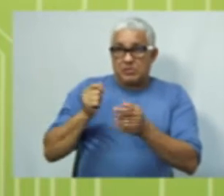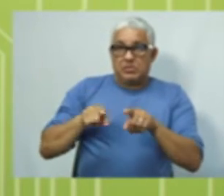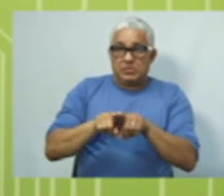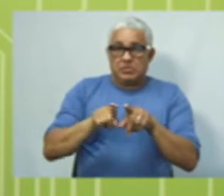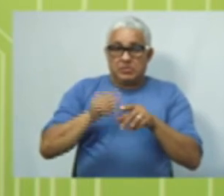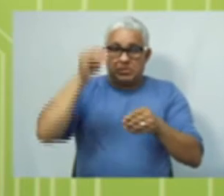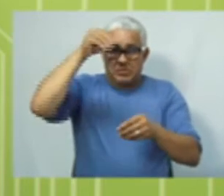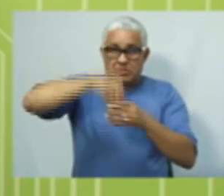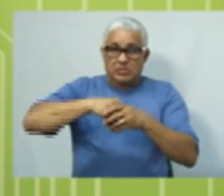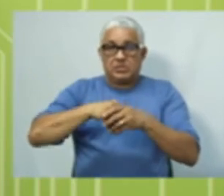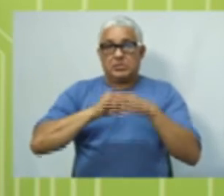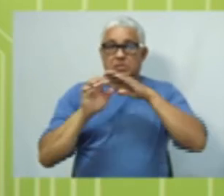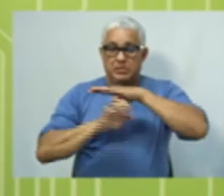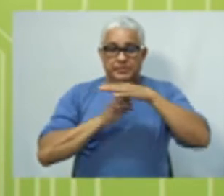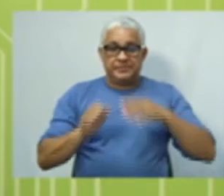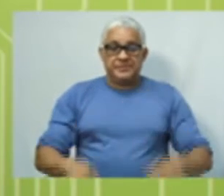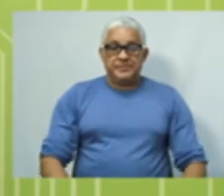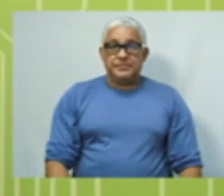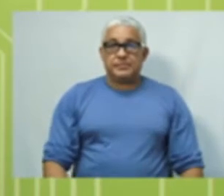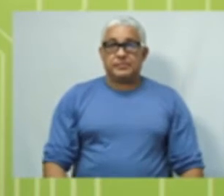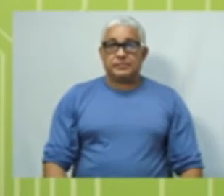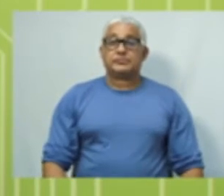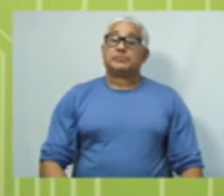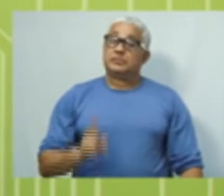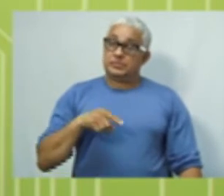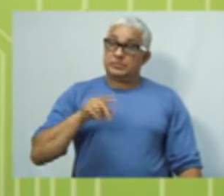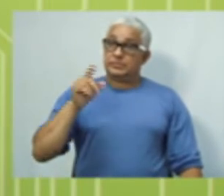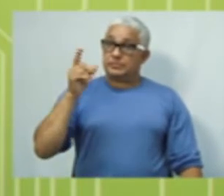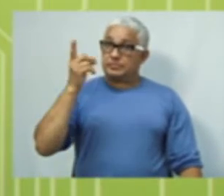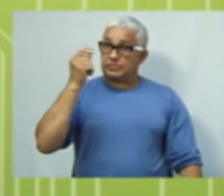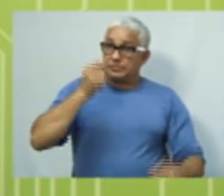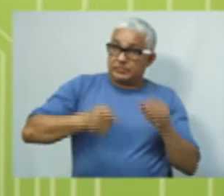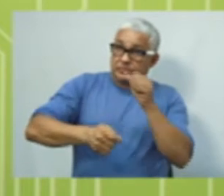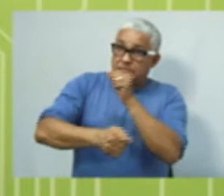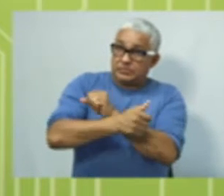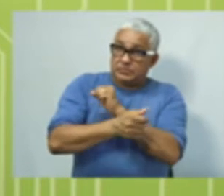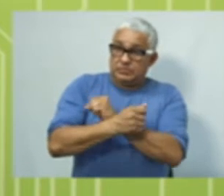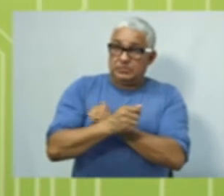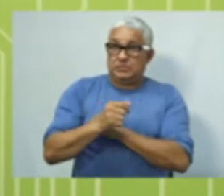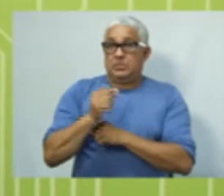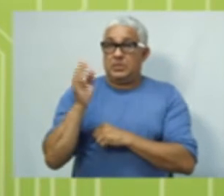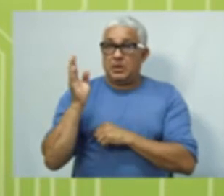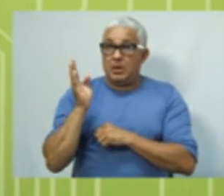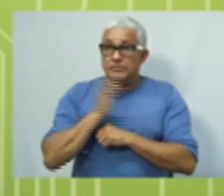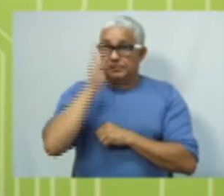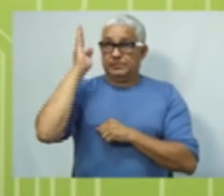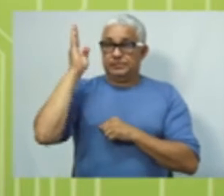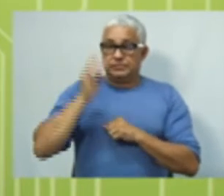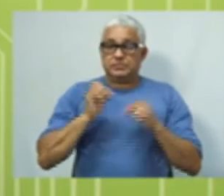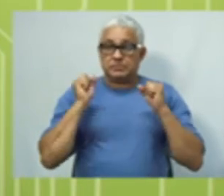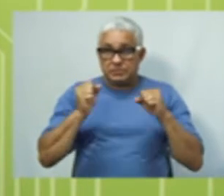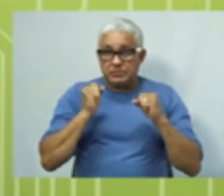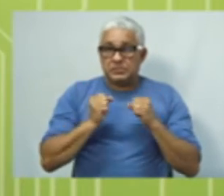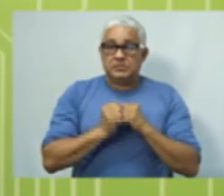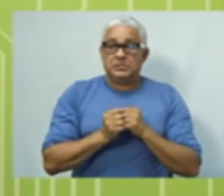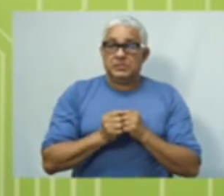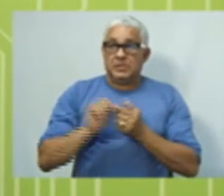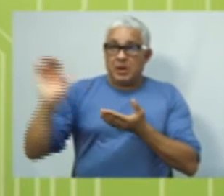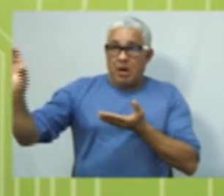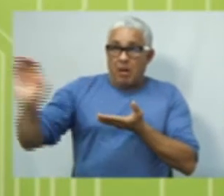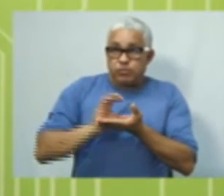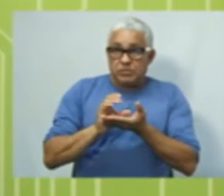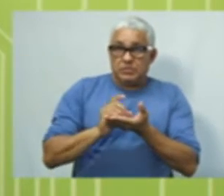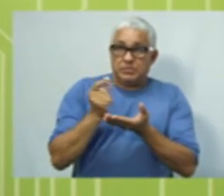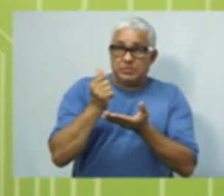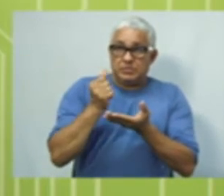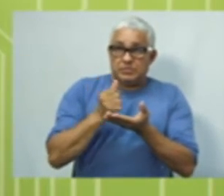aporte dentro da tua empresa. Isso são financiamentos de curto prazo. Tá? Que você pode ali capitalizar de imediato o teu